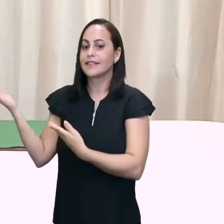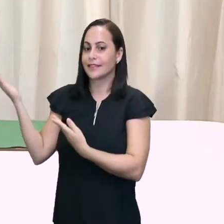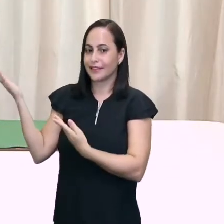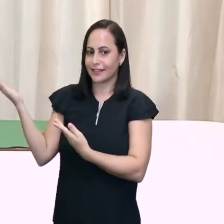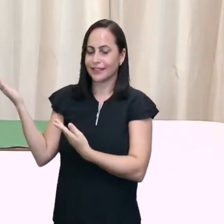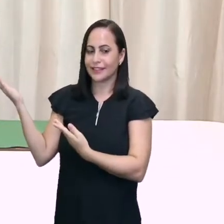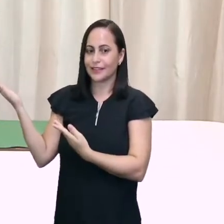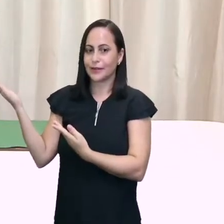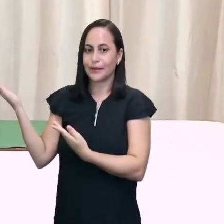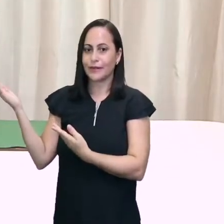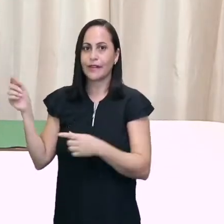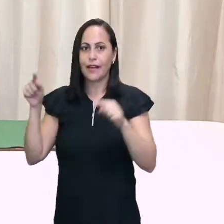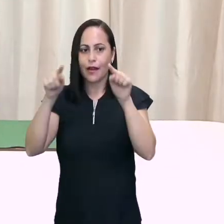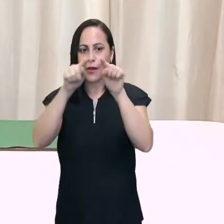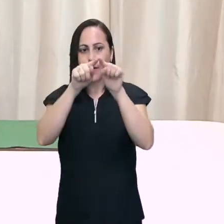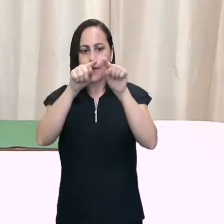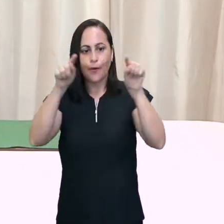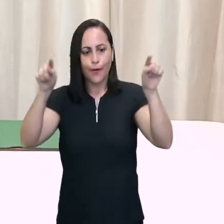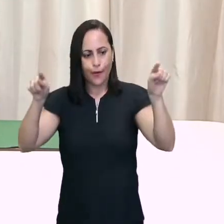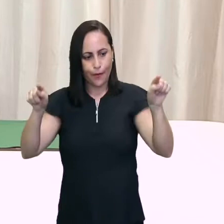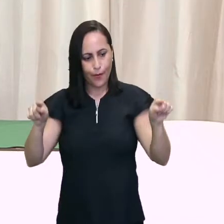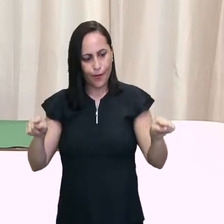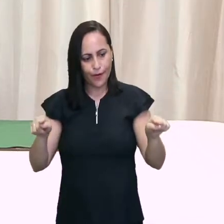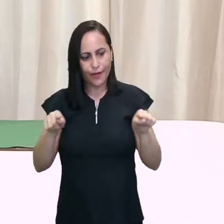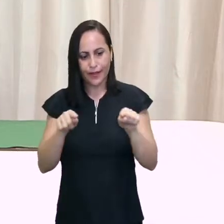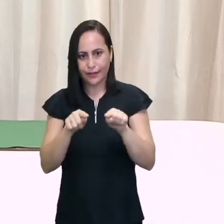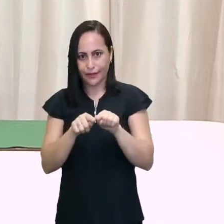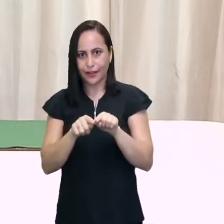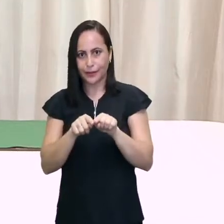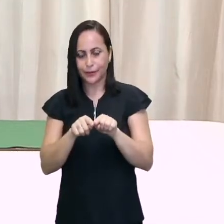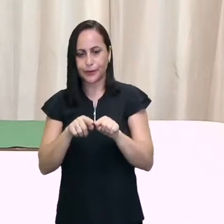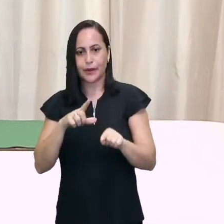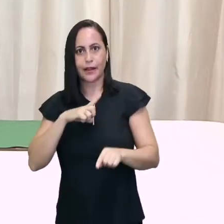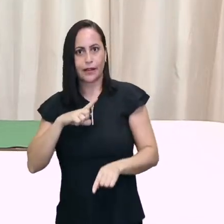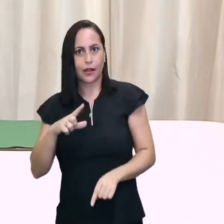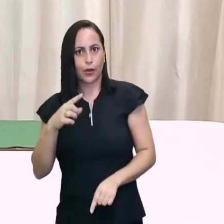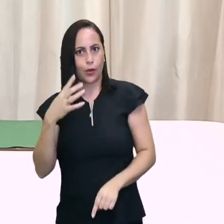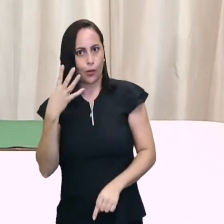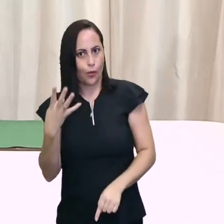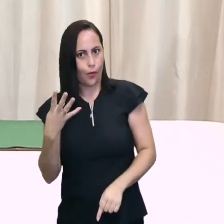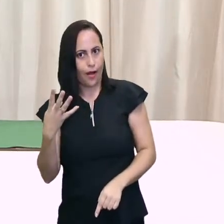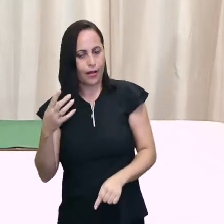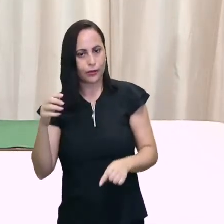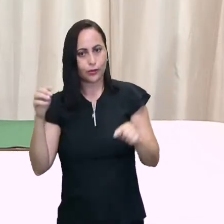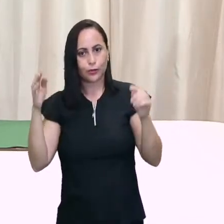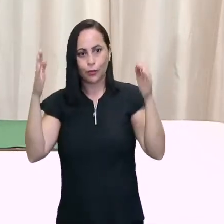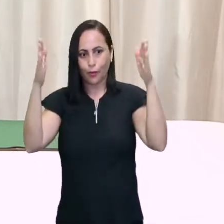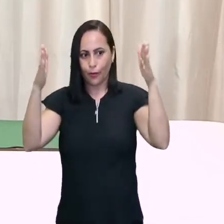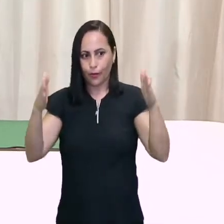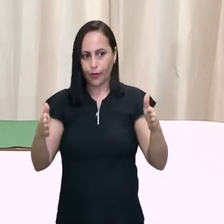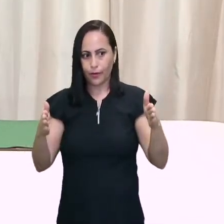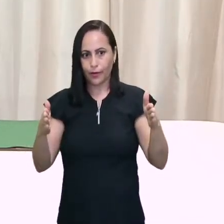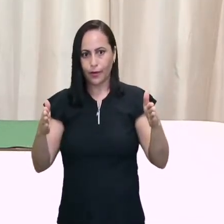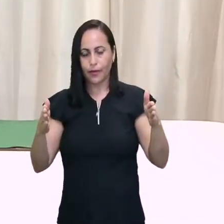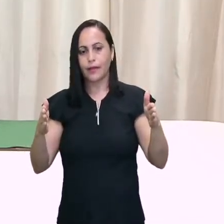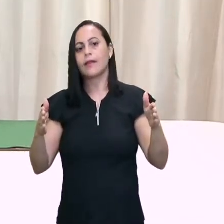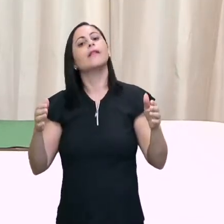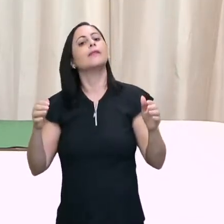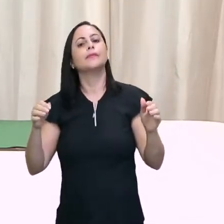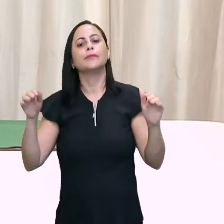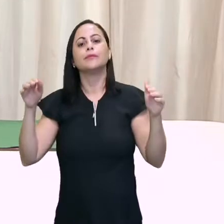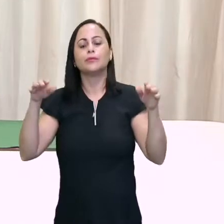E este é o retângulo. Ele também tem quatro lados, dois